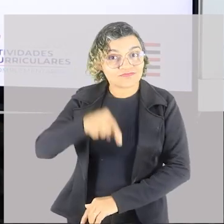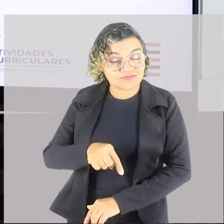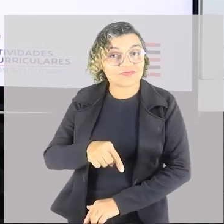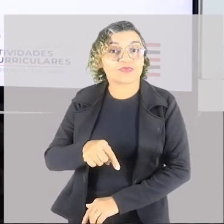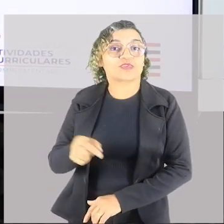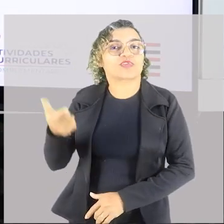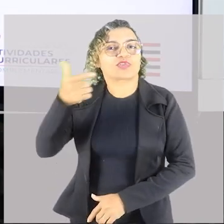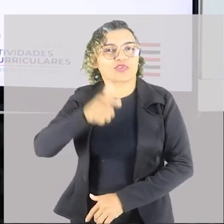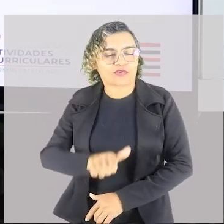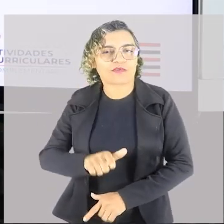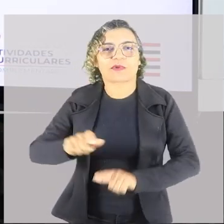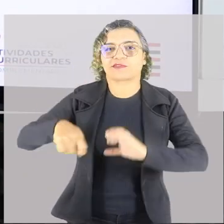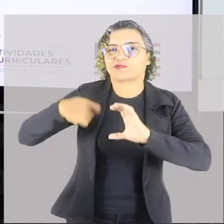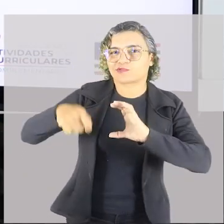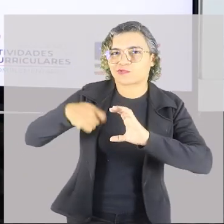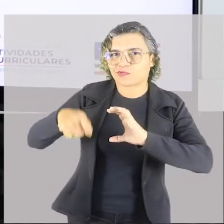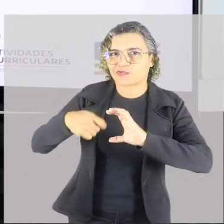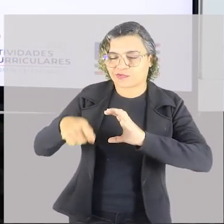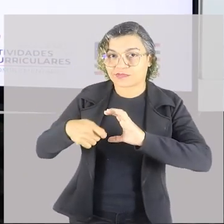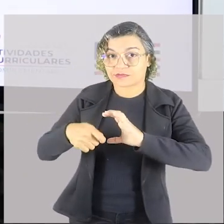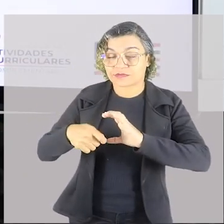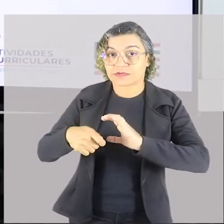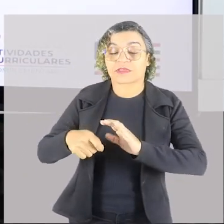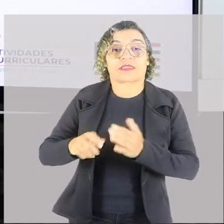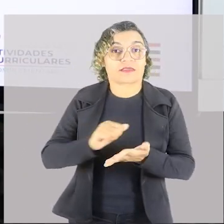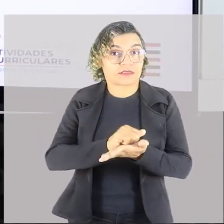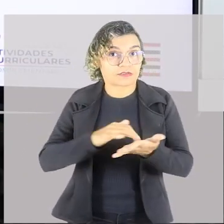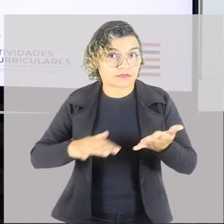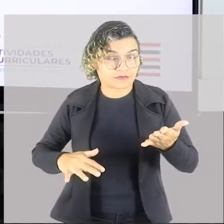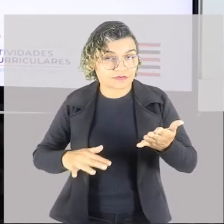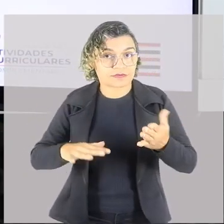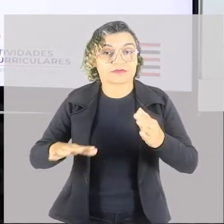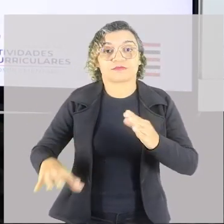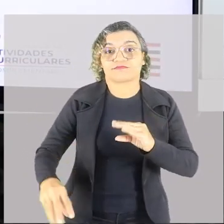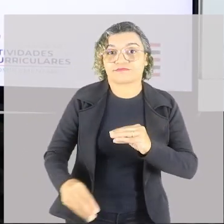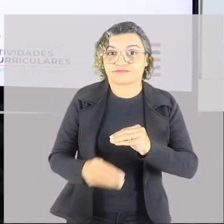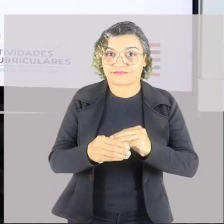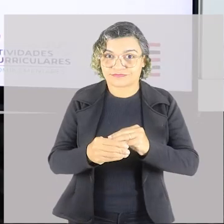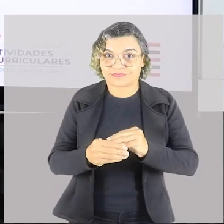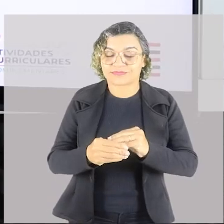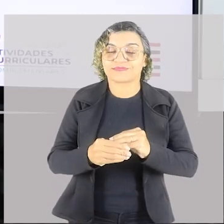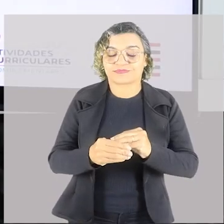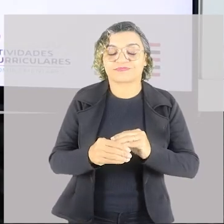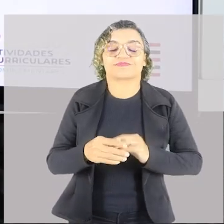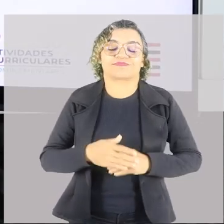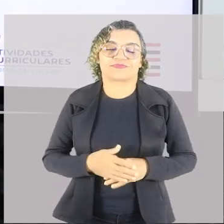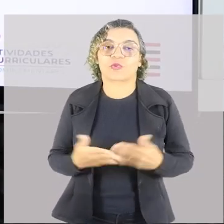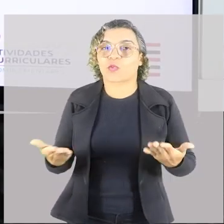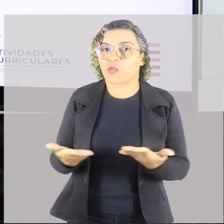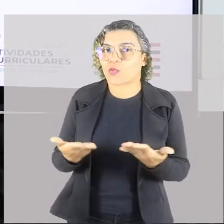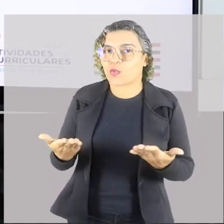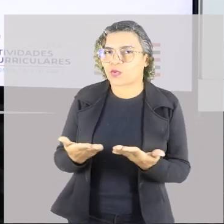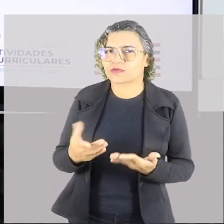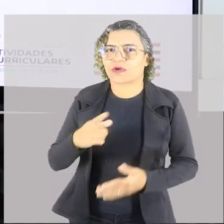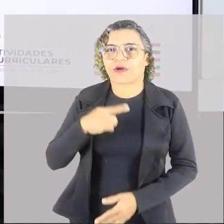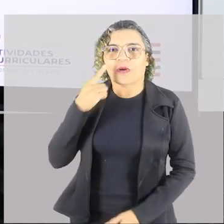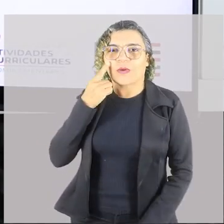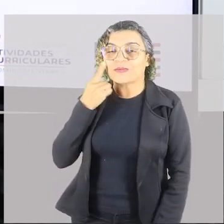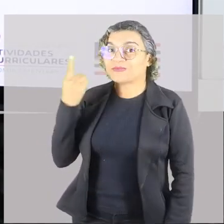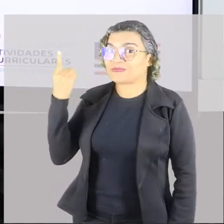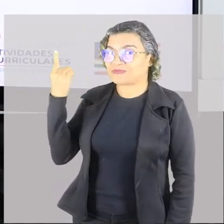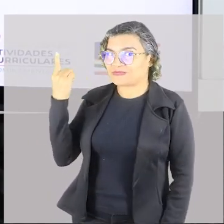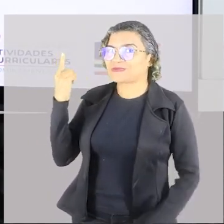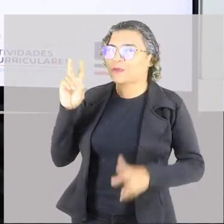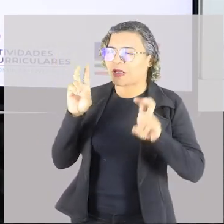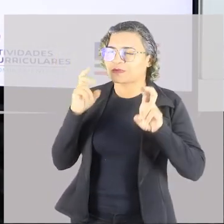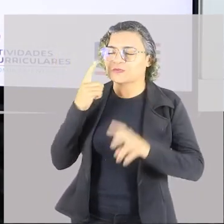das atividades curriculares complementares de Sociologia. E na aula de hoje, a gente vai tratar sobre a discussão sobre o etnocentrismo,